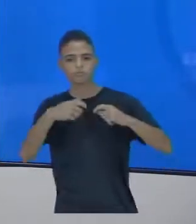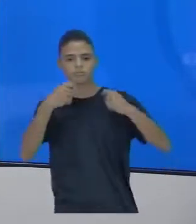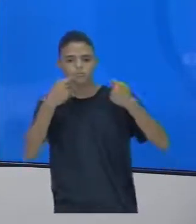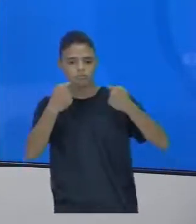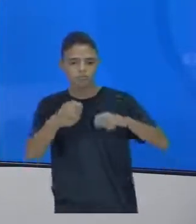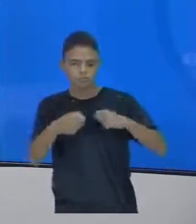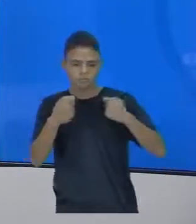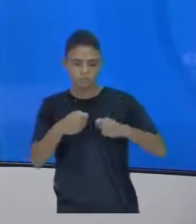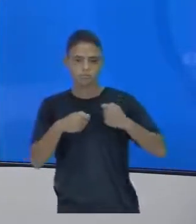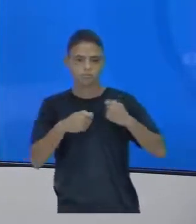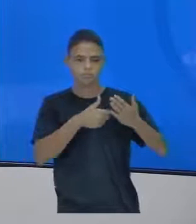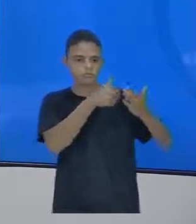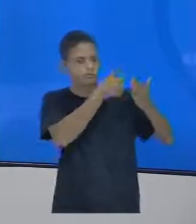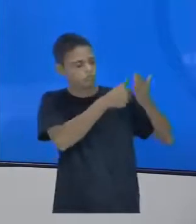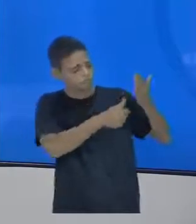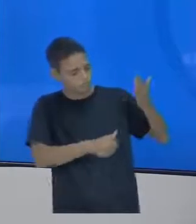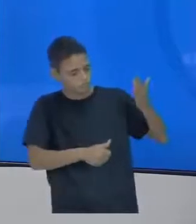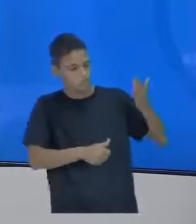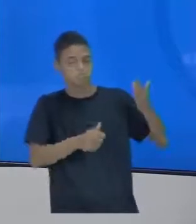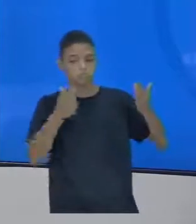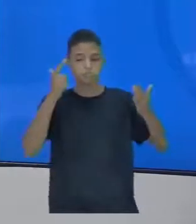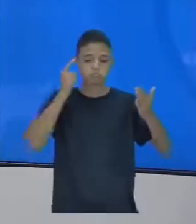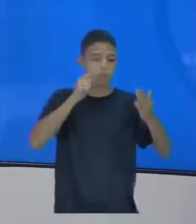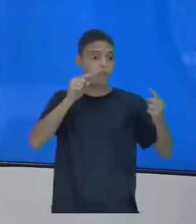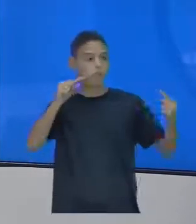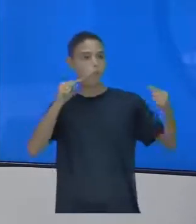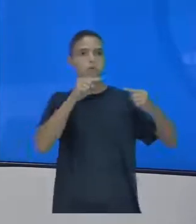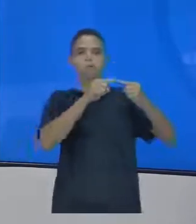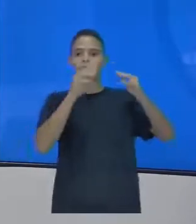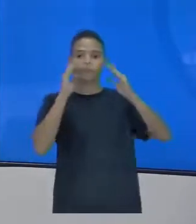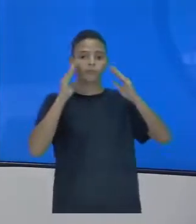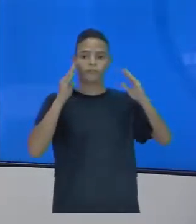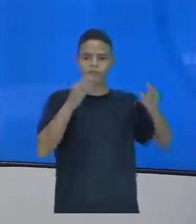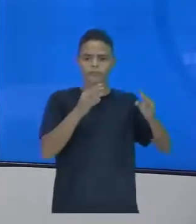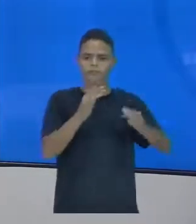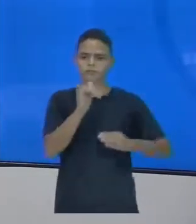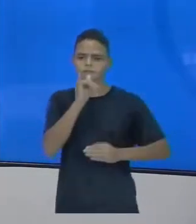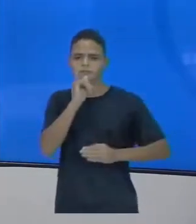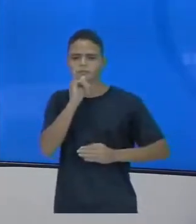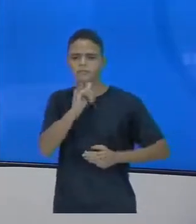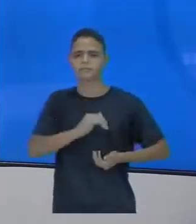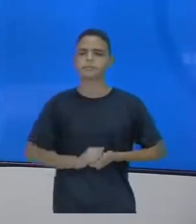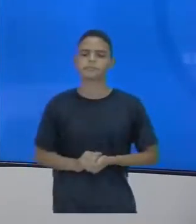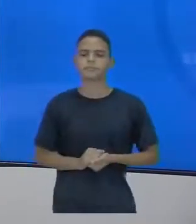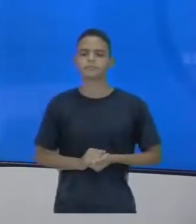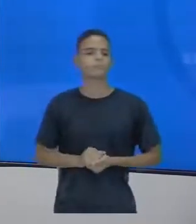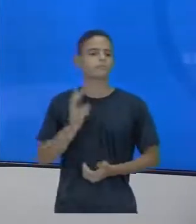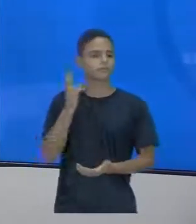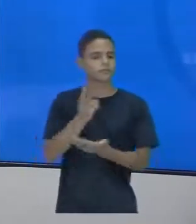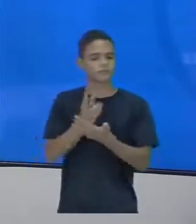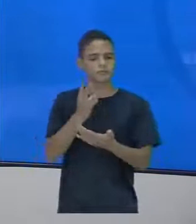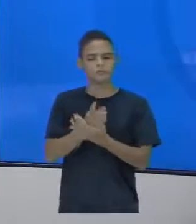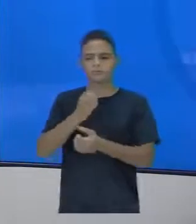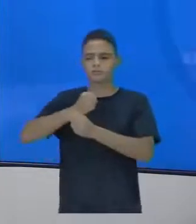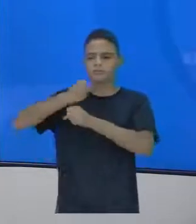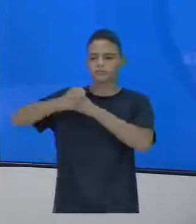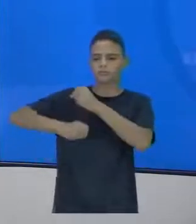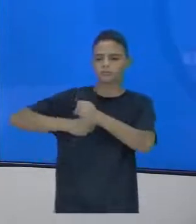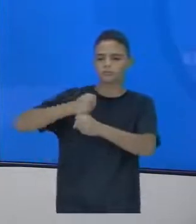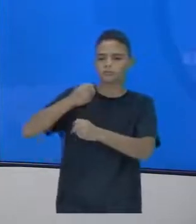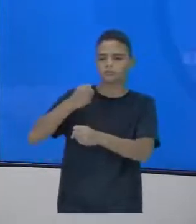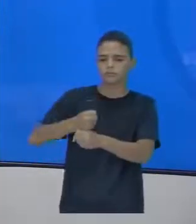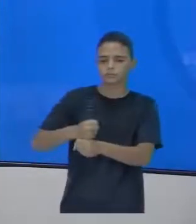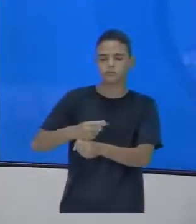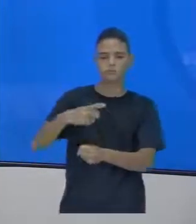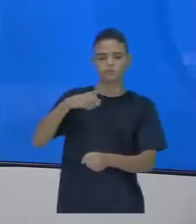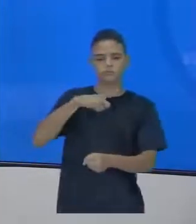prova. Porque aí você vai estudar com mais objetividade. Por exemplo, todo ano cai uma questão lá que